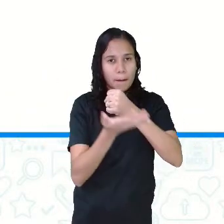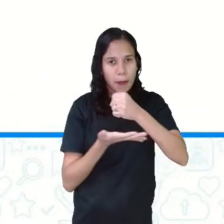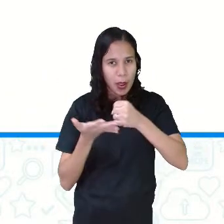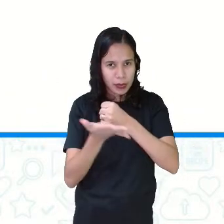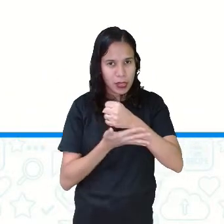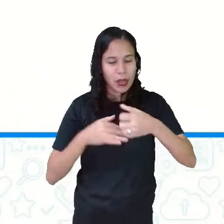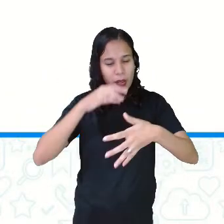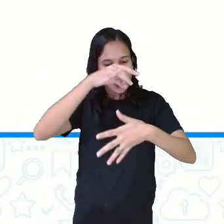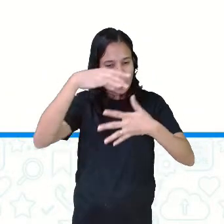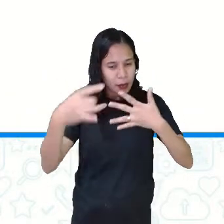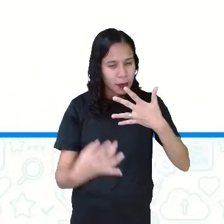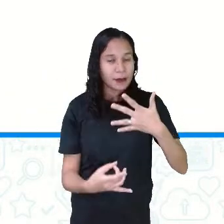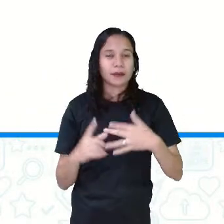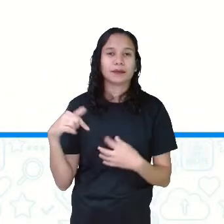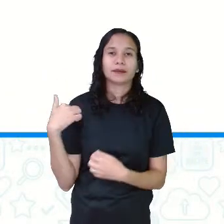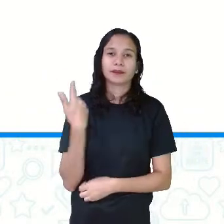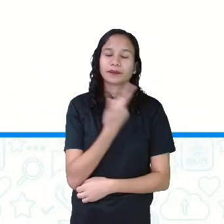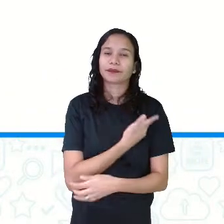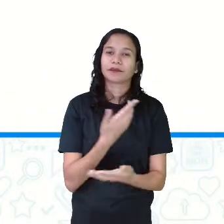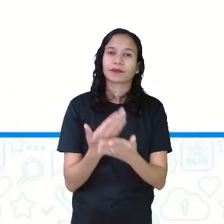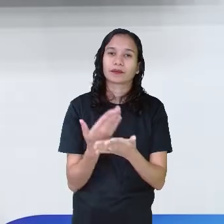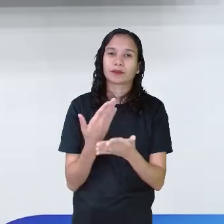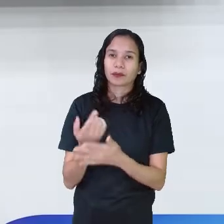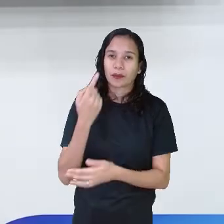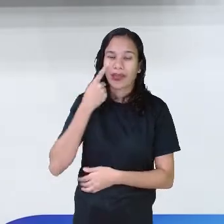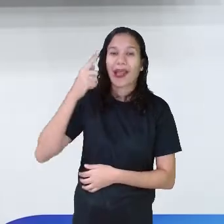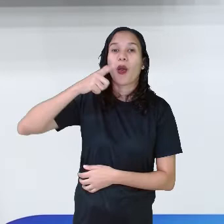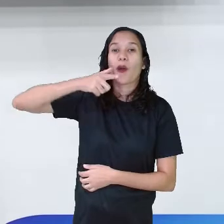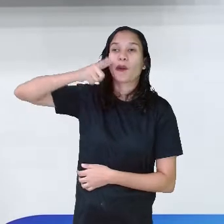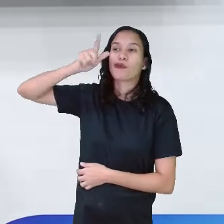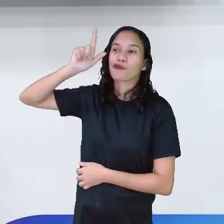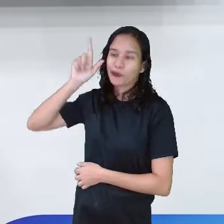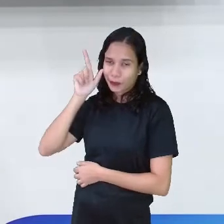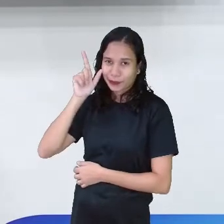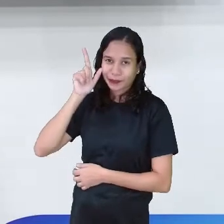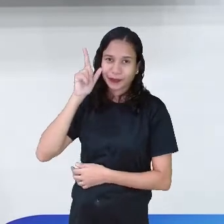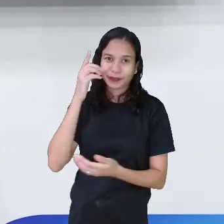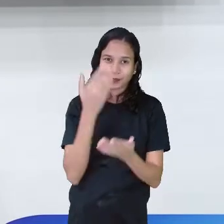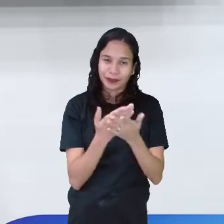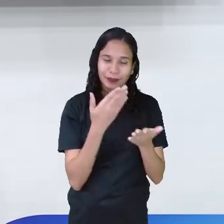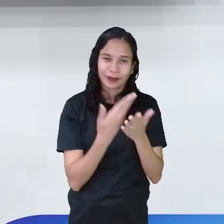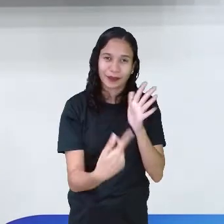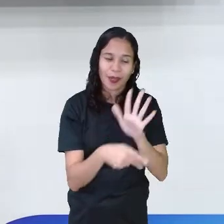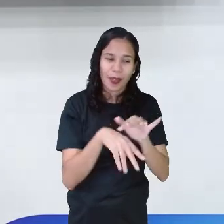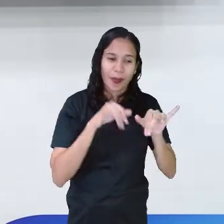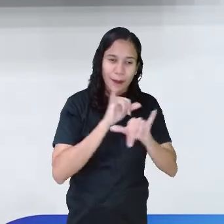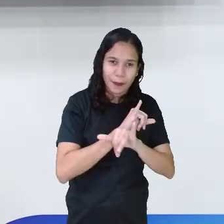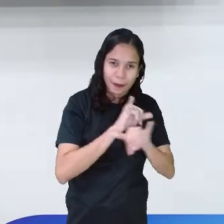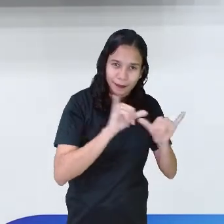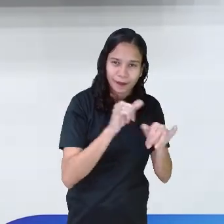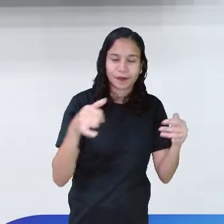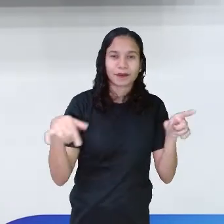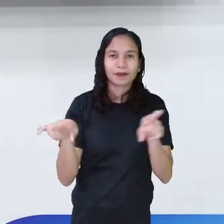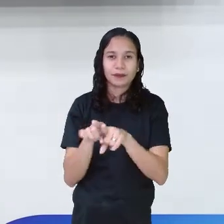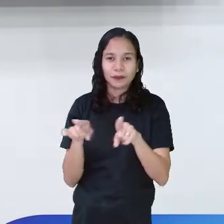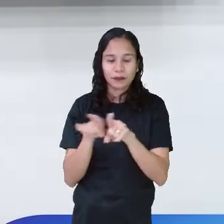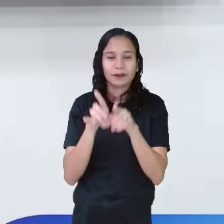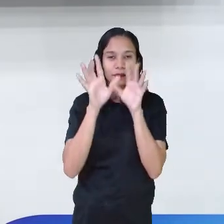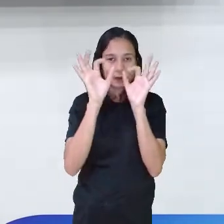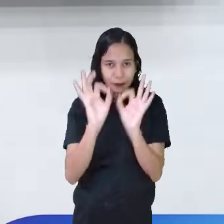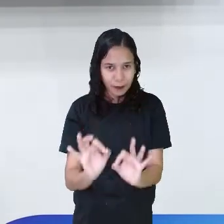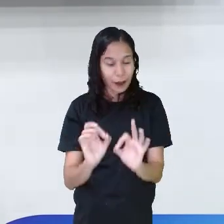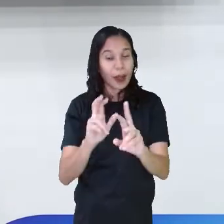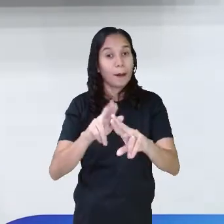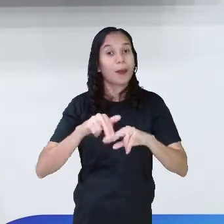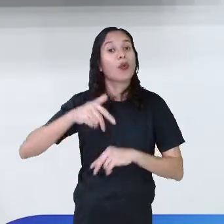Esses elementos nós trabalhamos aqui ontem, na aula de notícia também, tá certo?